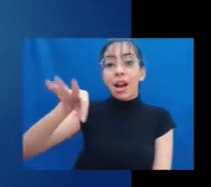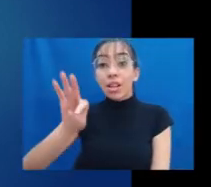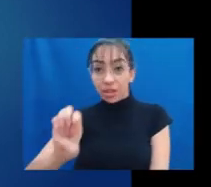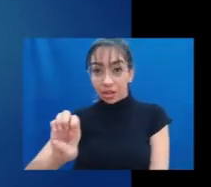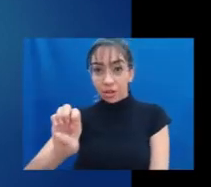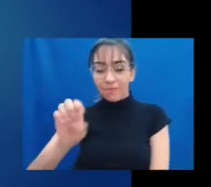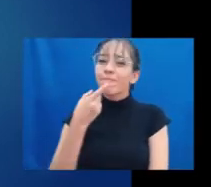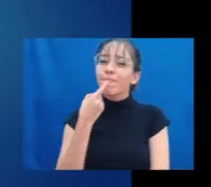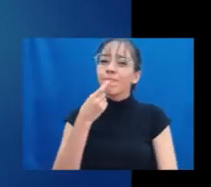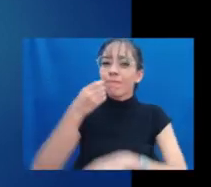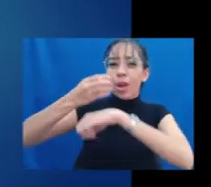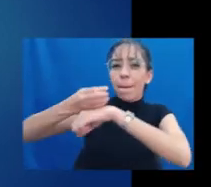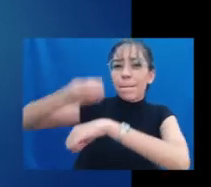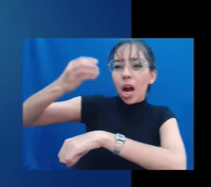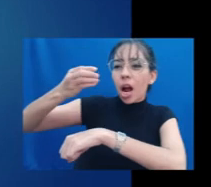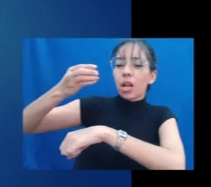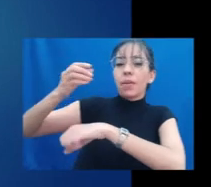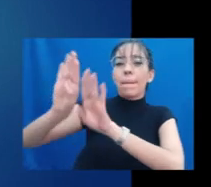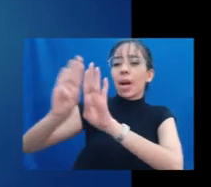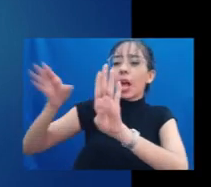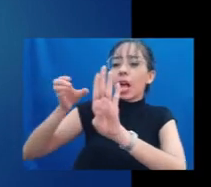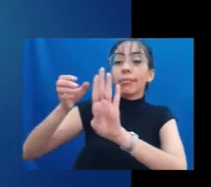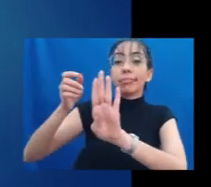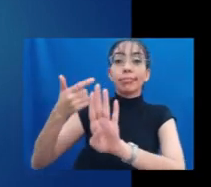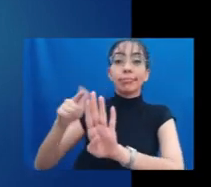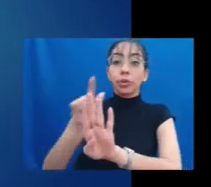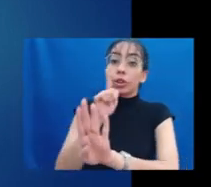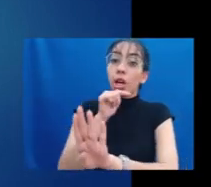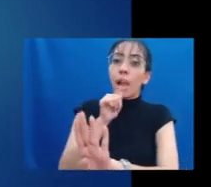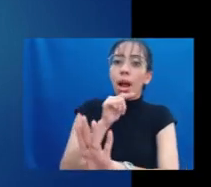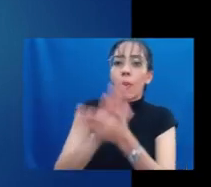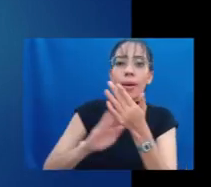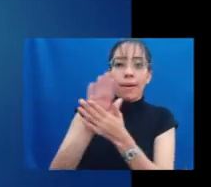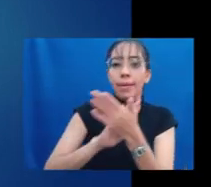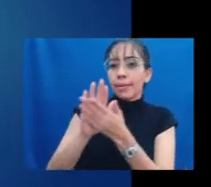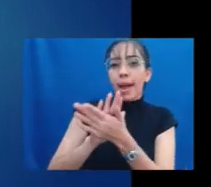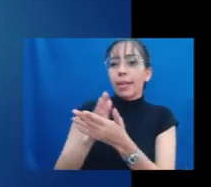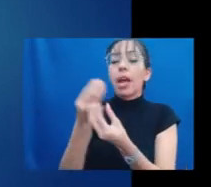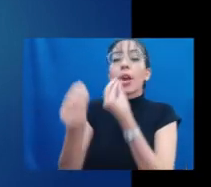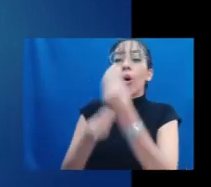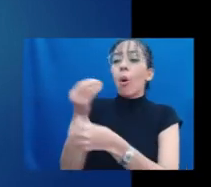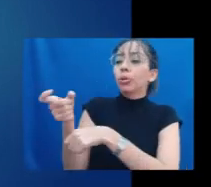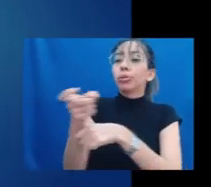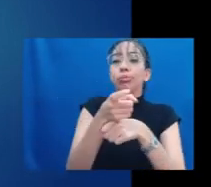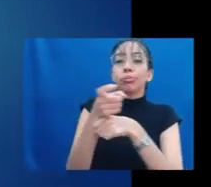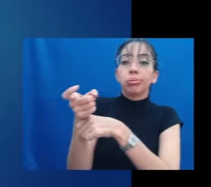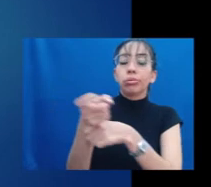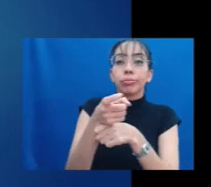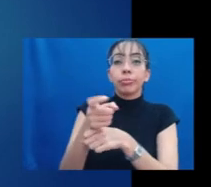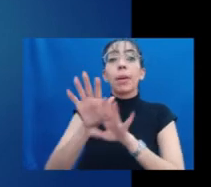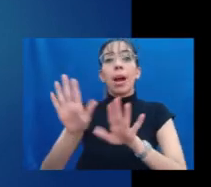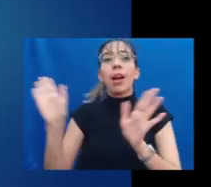Aí realmente, né, lamentável. E não supriu totalmente a necessidade, fazendo com que o fogo se alastrasse e eles não tivessem mais o que